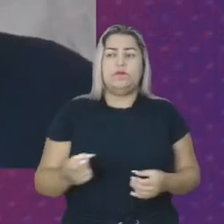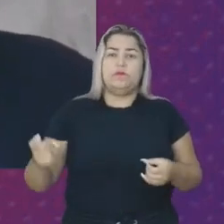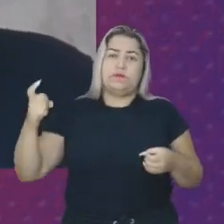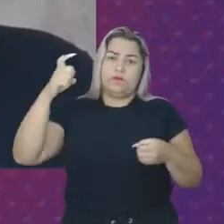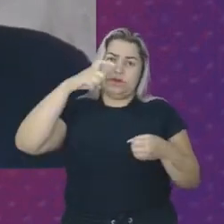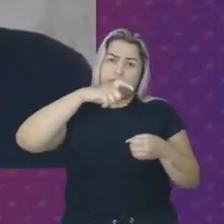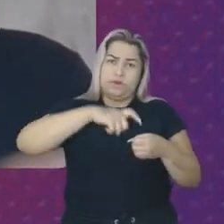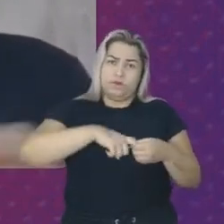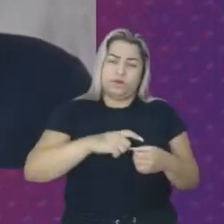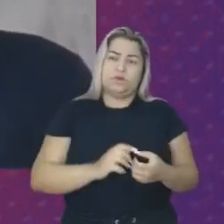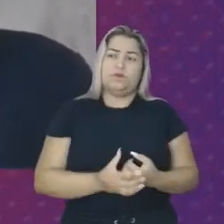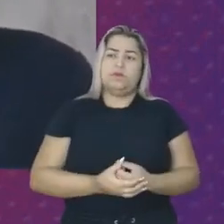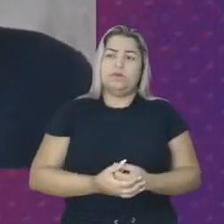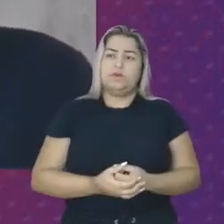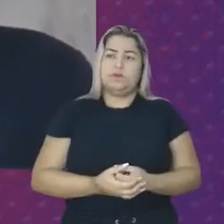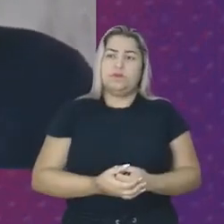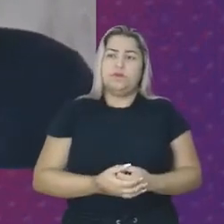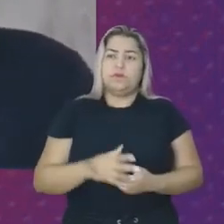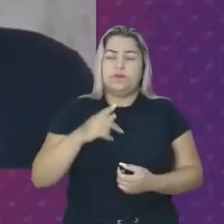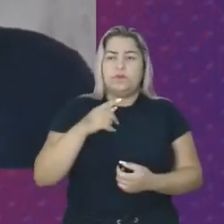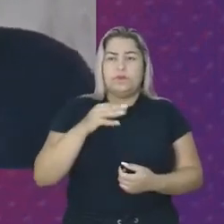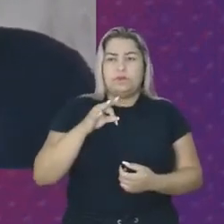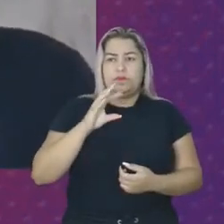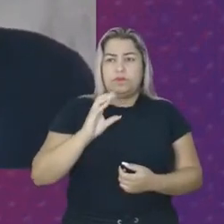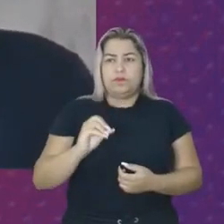retomando o Pacto